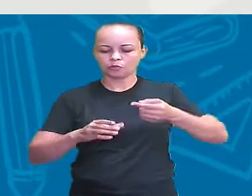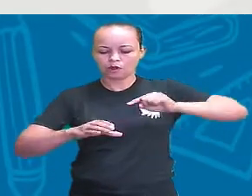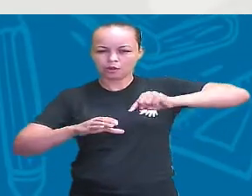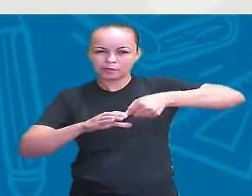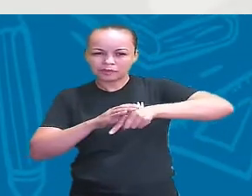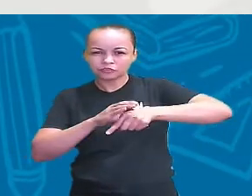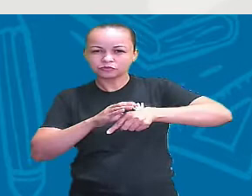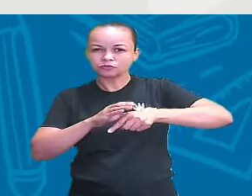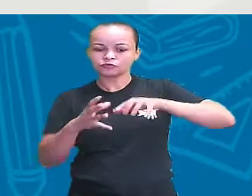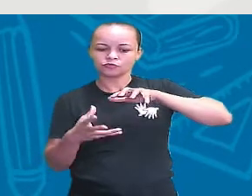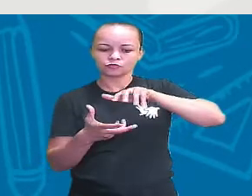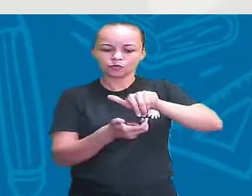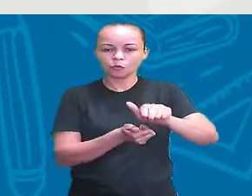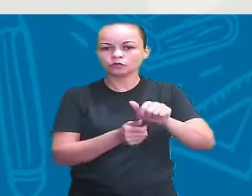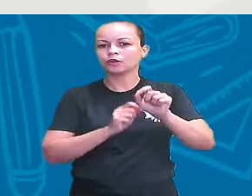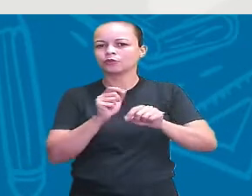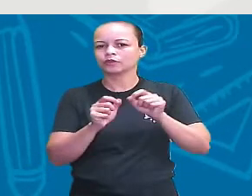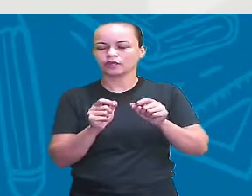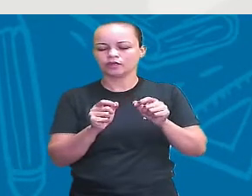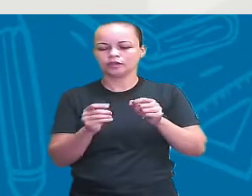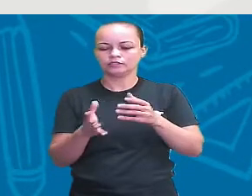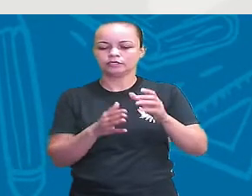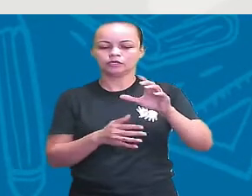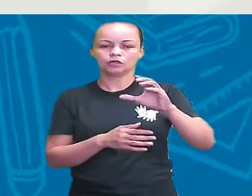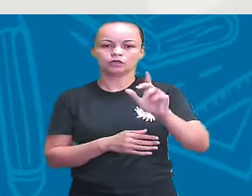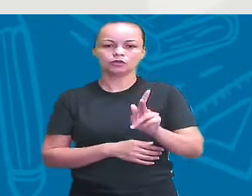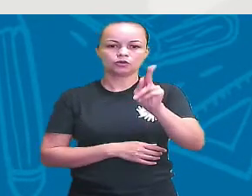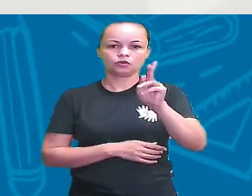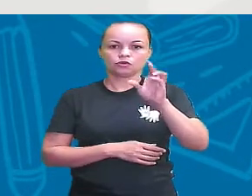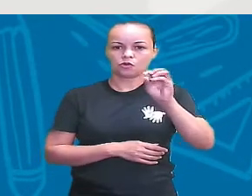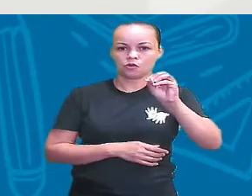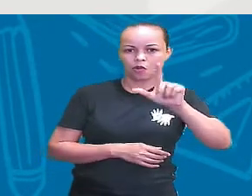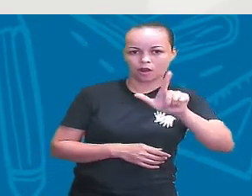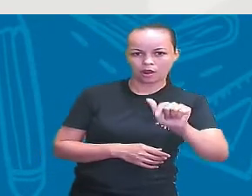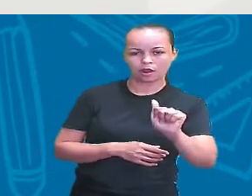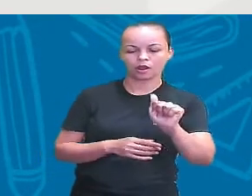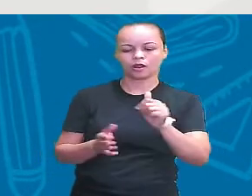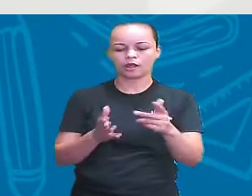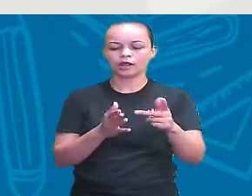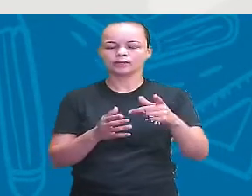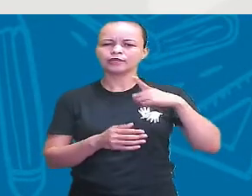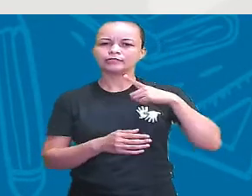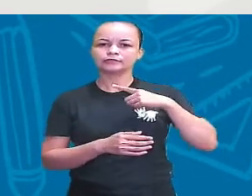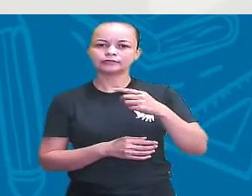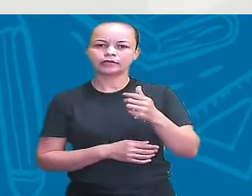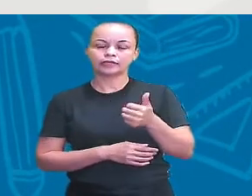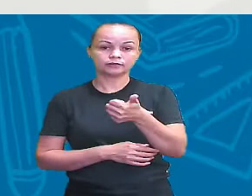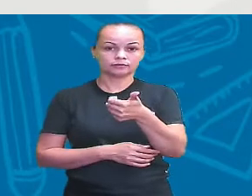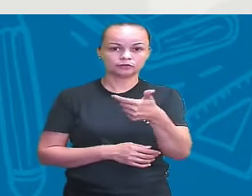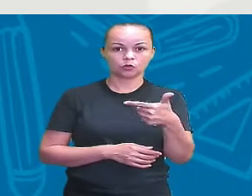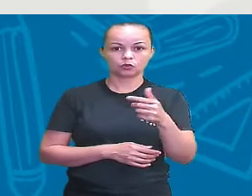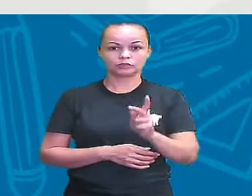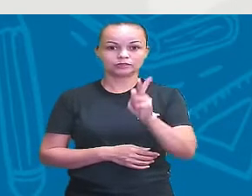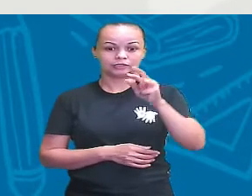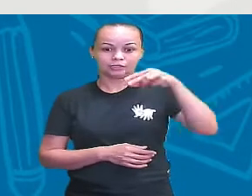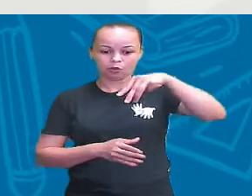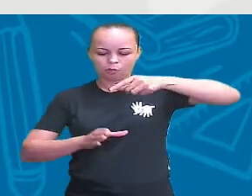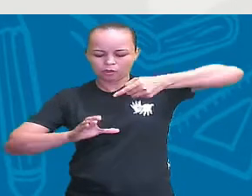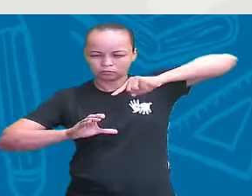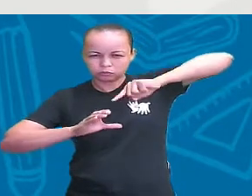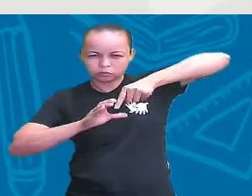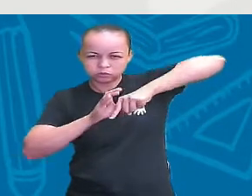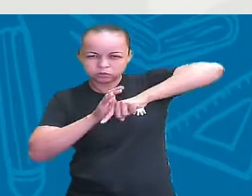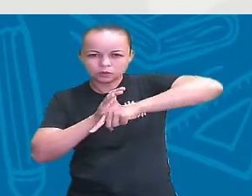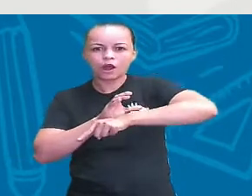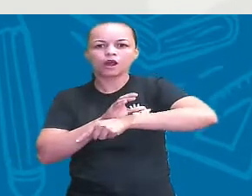do mundo, é o buraco de Kola. Só para vocês terem uma ideia, gente, ele tem nada mais nada menos 12 quilômetros de profundidade. Ah, você pode estar se